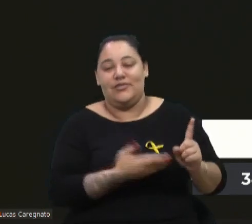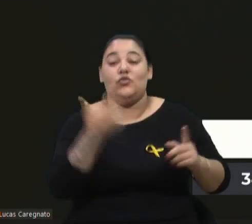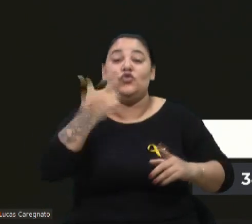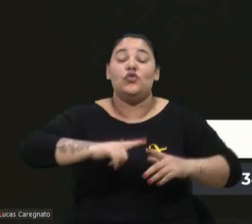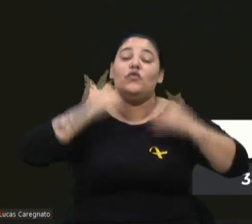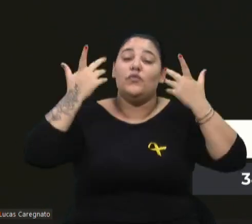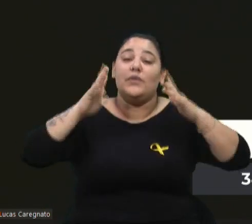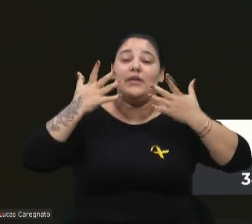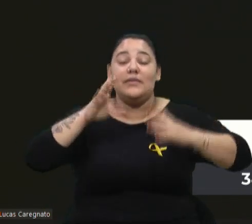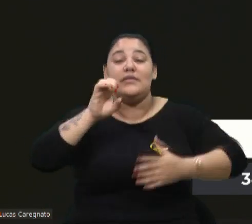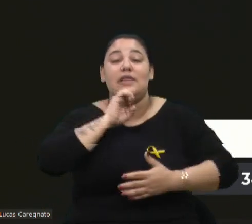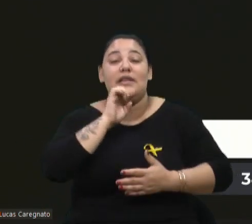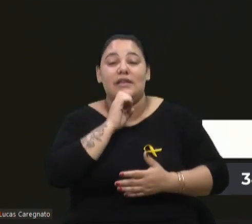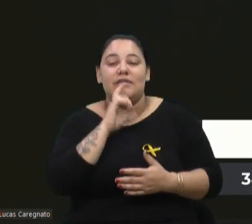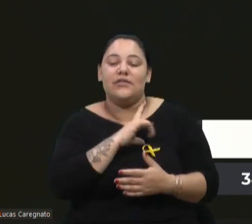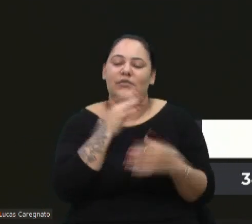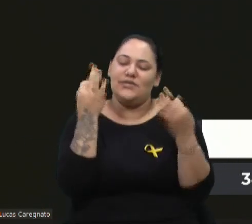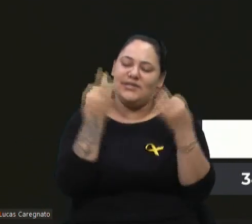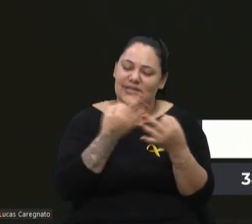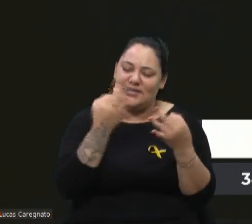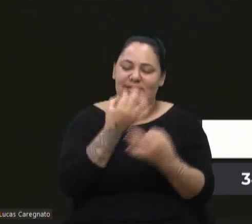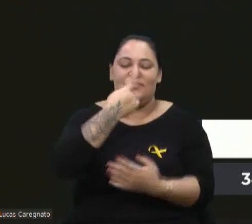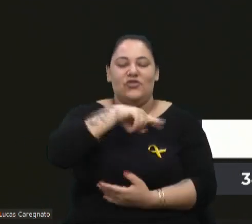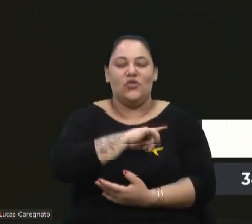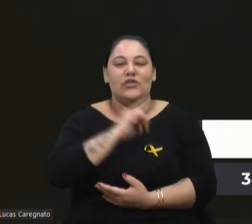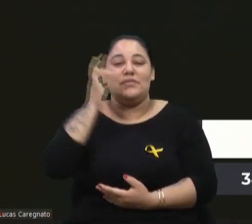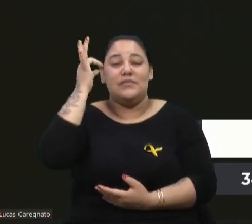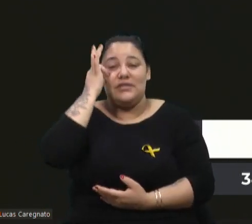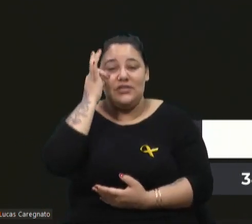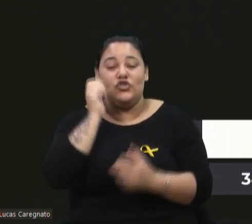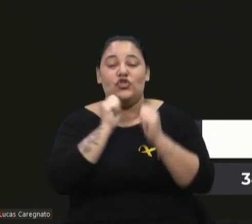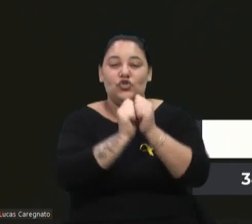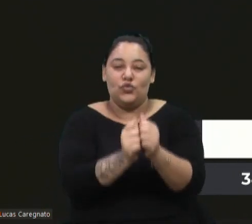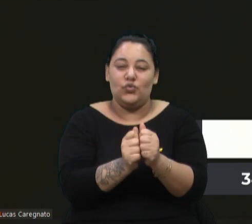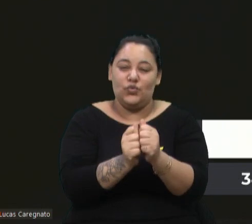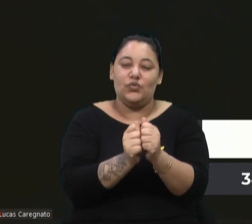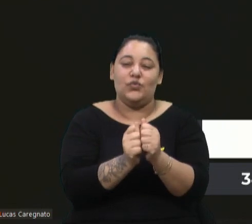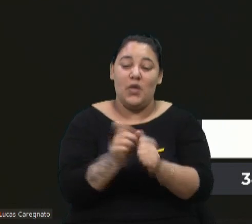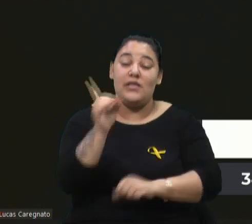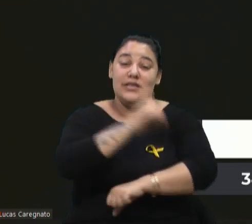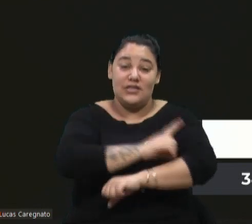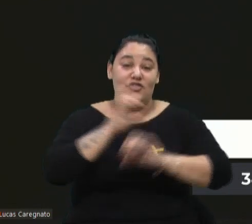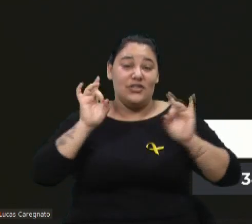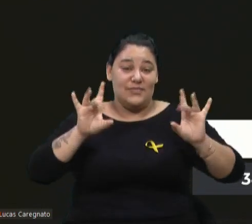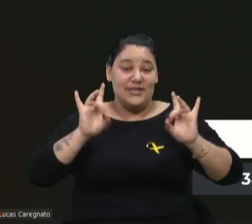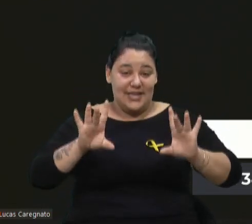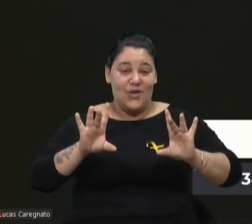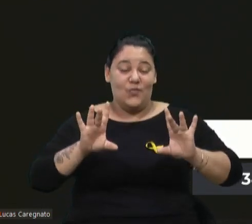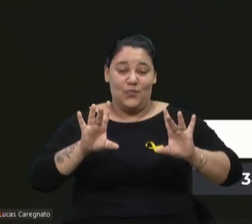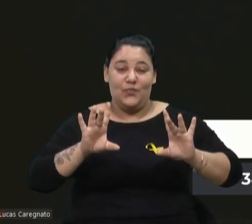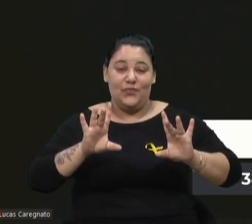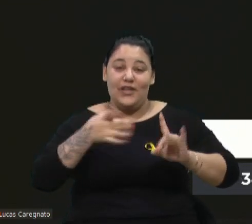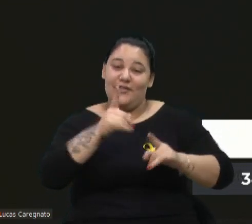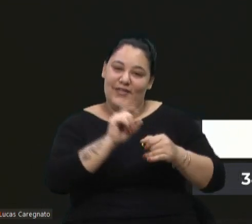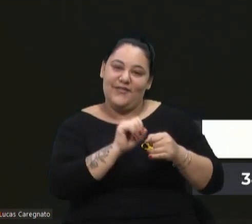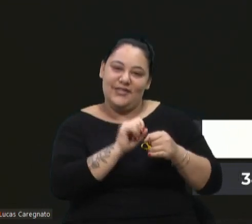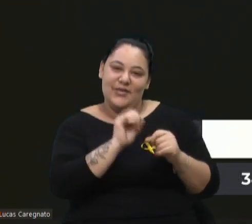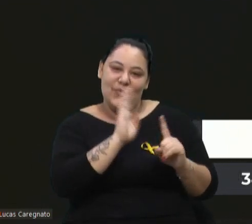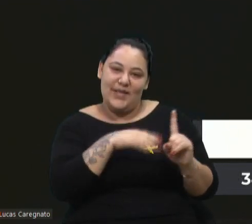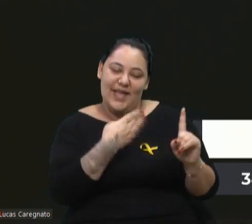Estela. Certamente estaremos presentes nessa sessão que homenageará o